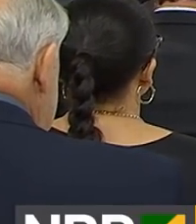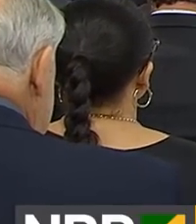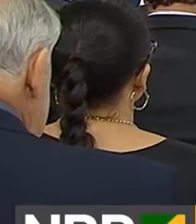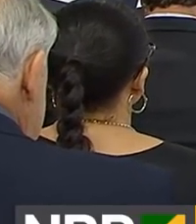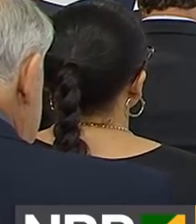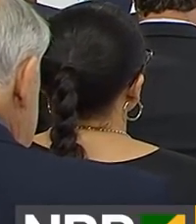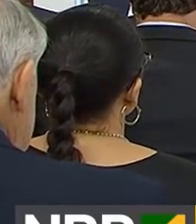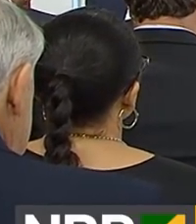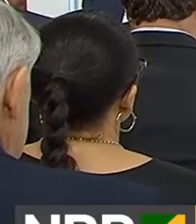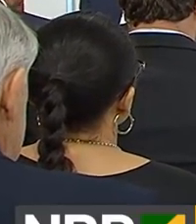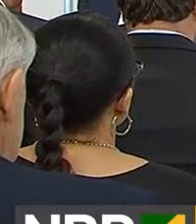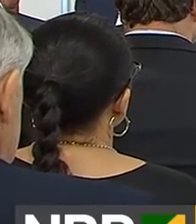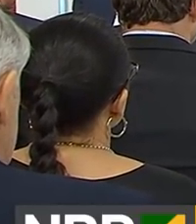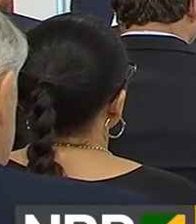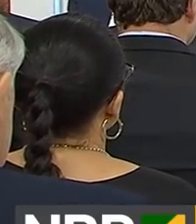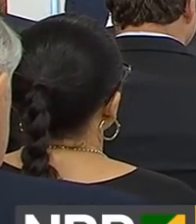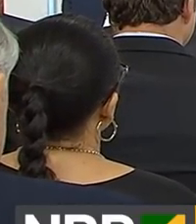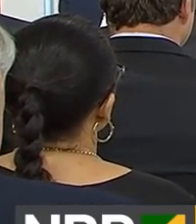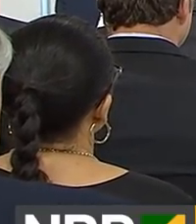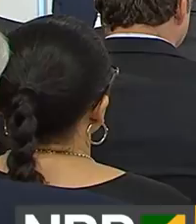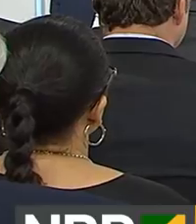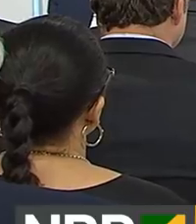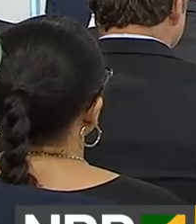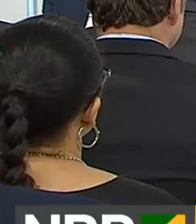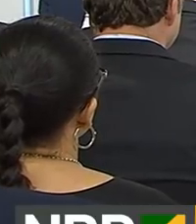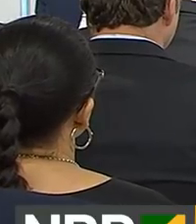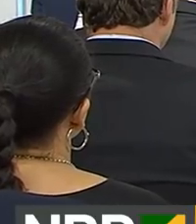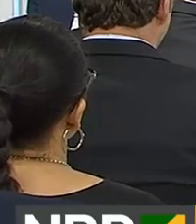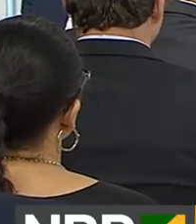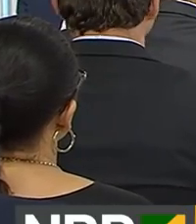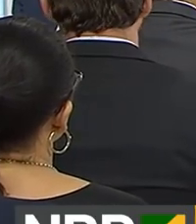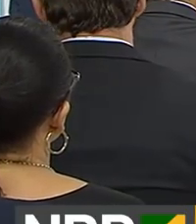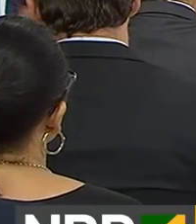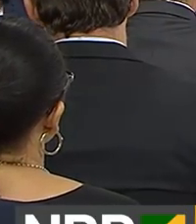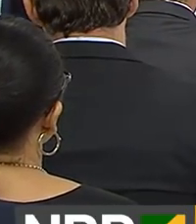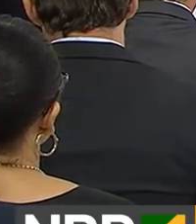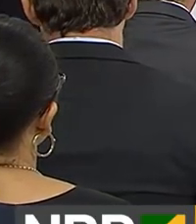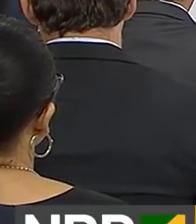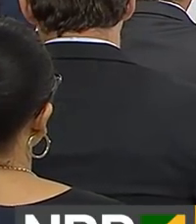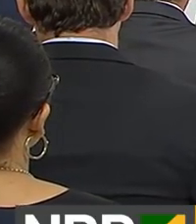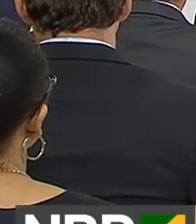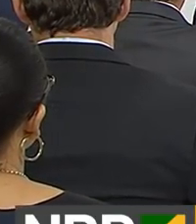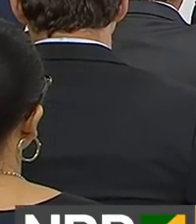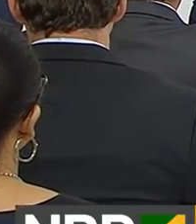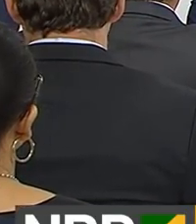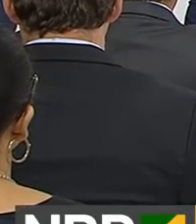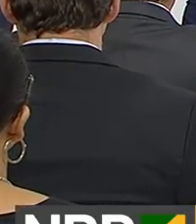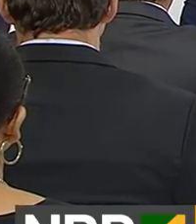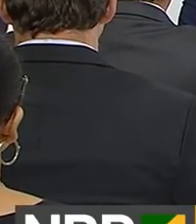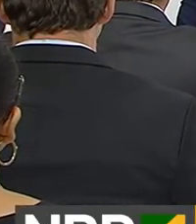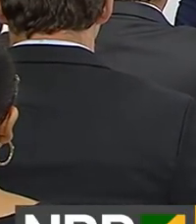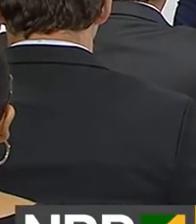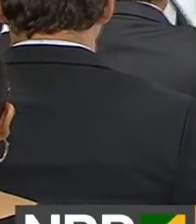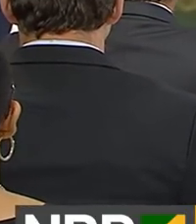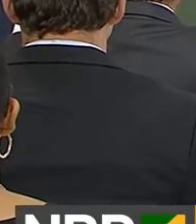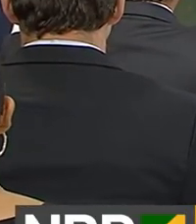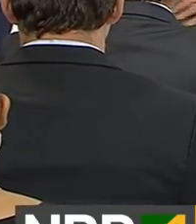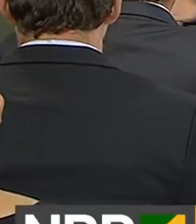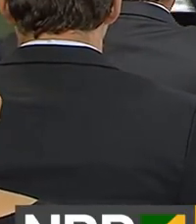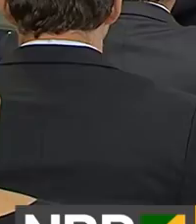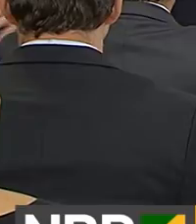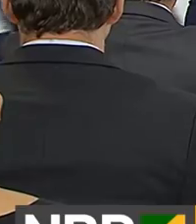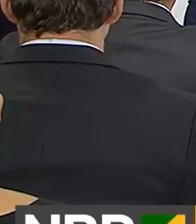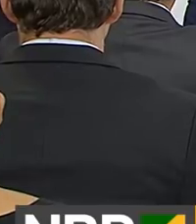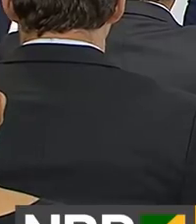nesse momento o presidente da república sanciona lei que altera a compensação financeira pela exploração de recursos